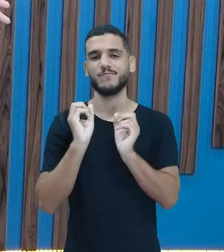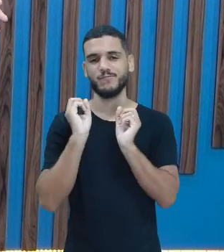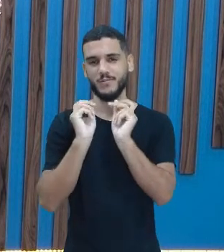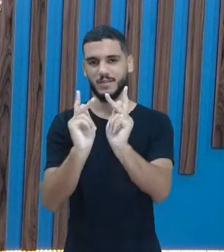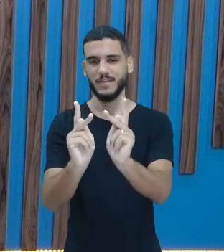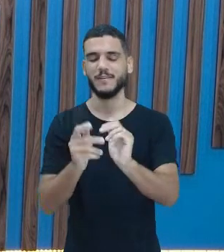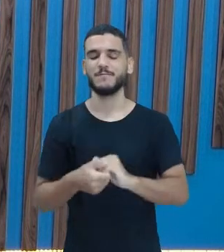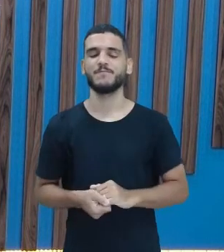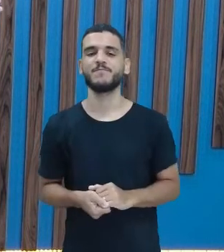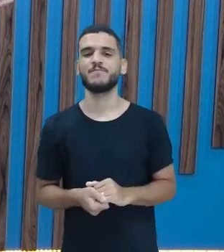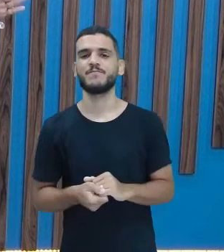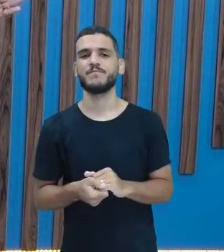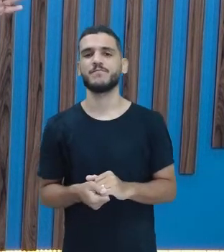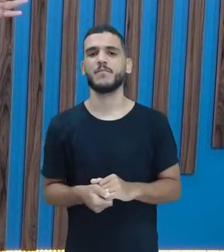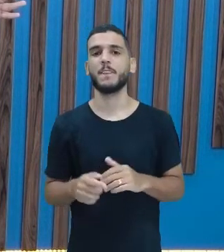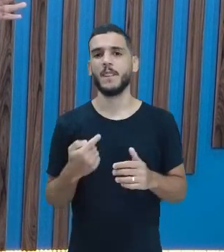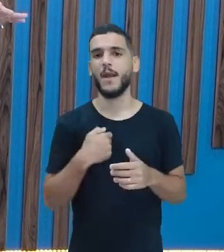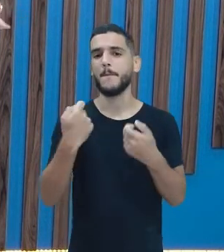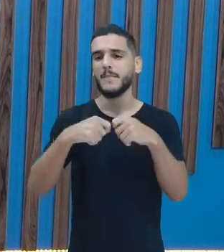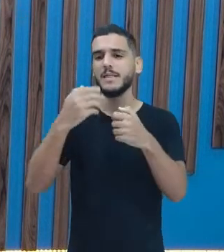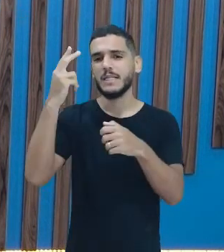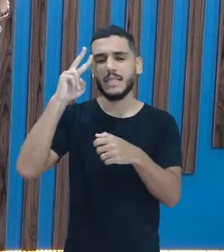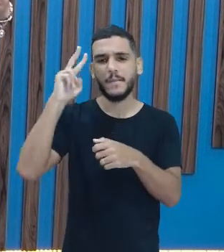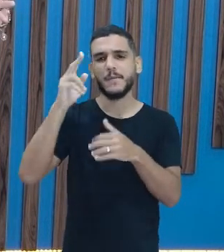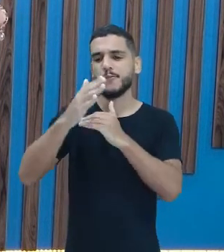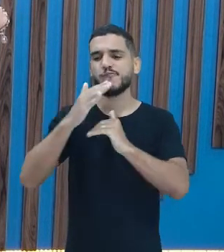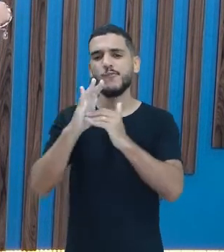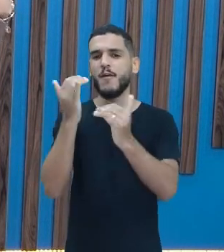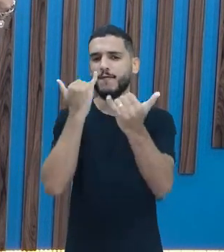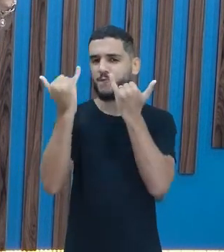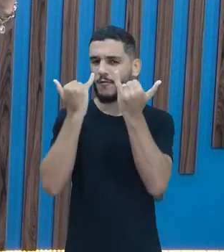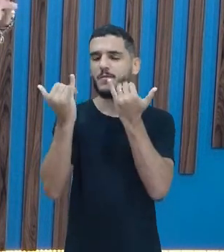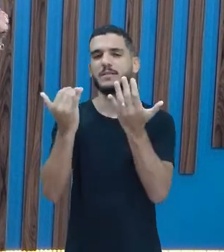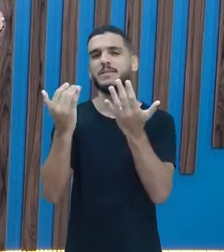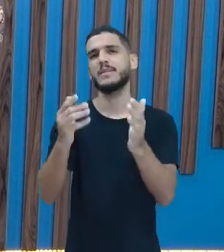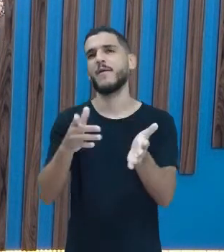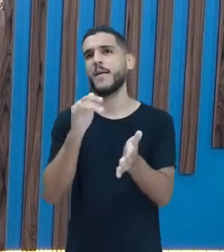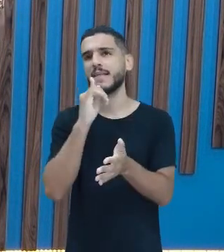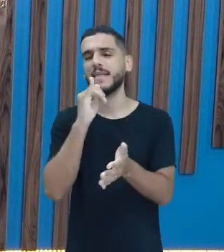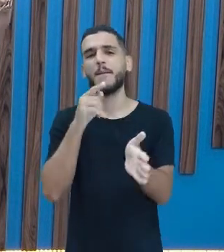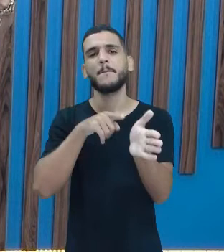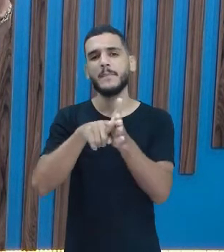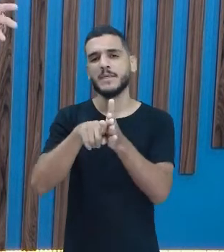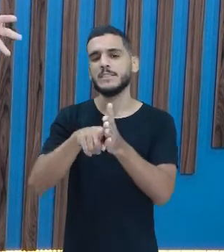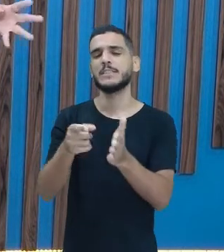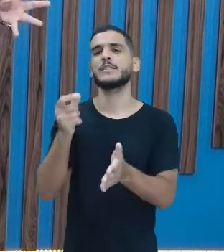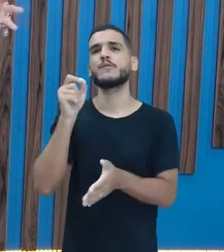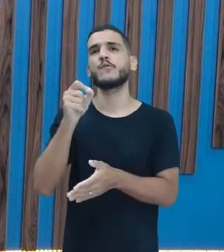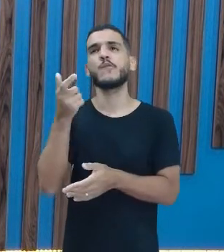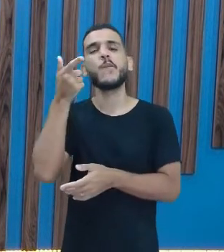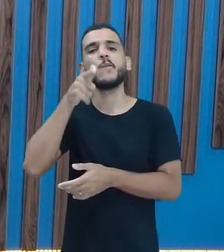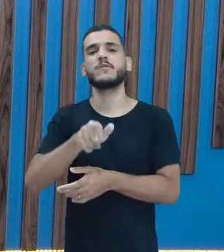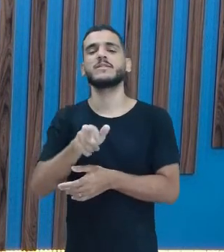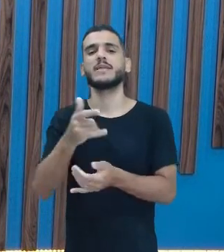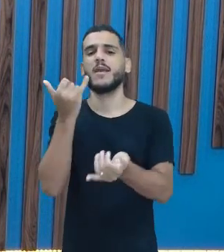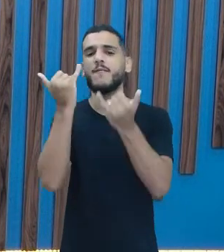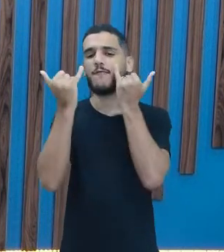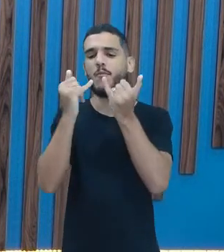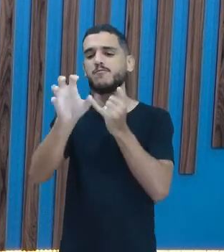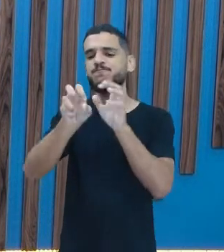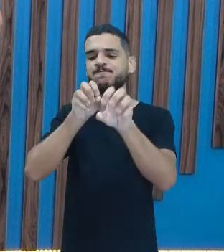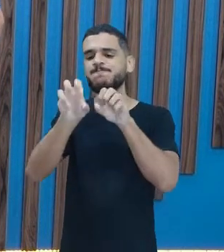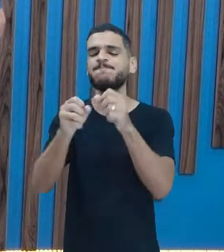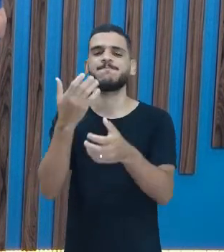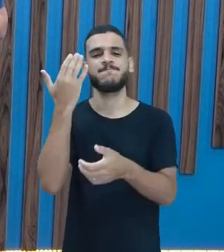recente para mim e eu me lembro de tudo direitinho, como foi que foi feita a pesquisa, o que foi que eu consegui de informações ali